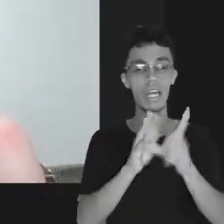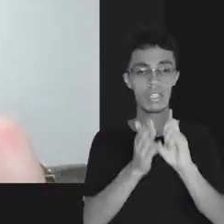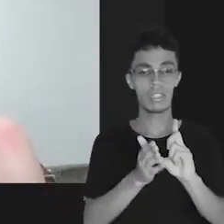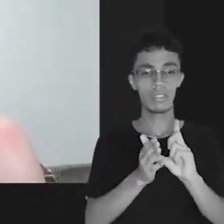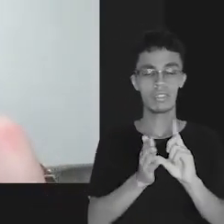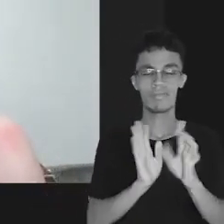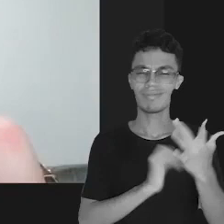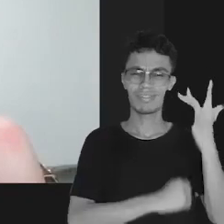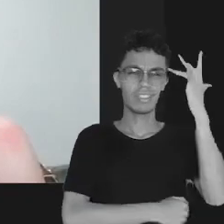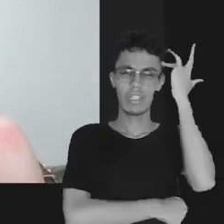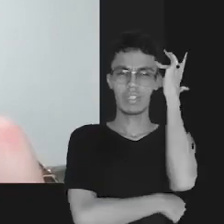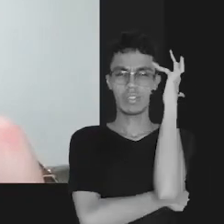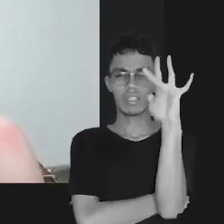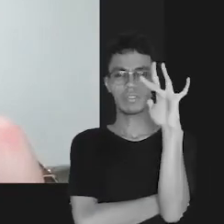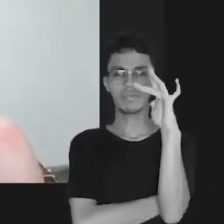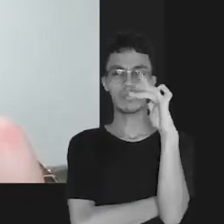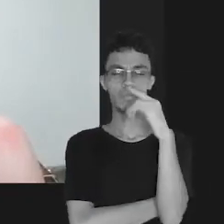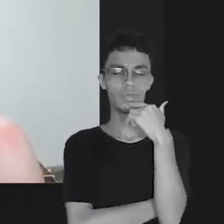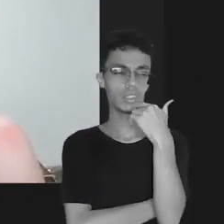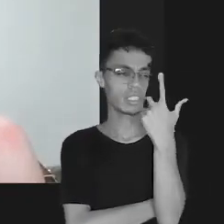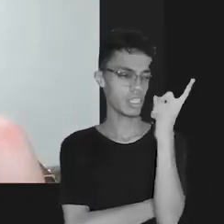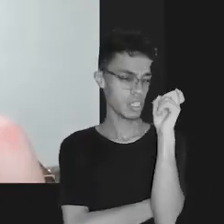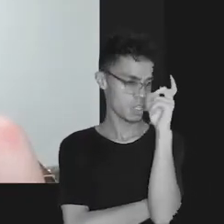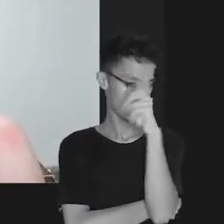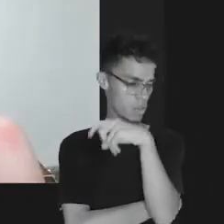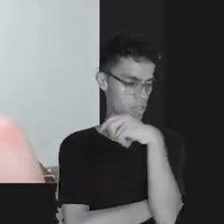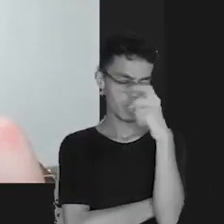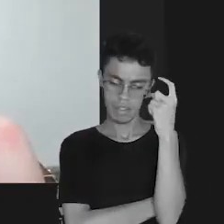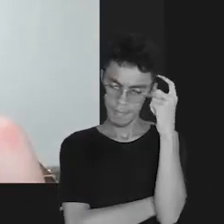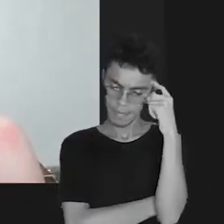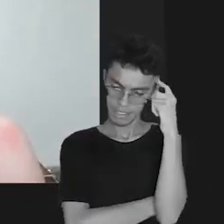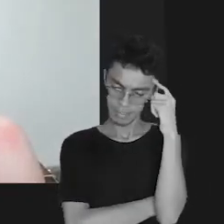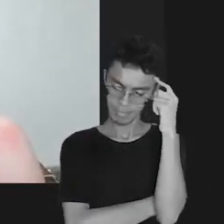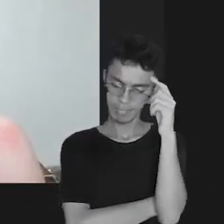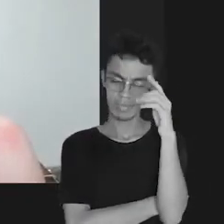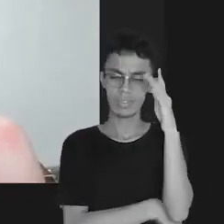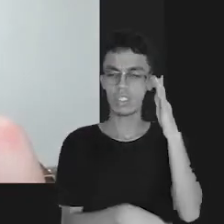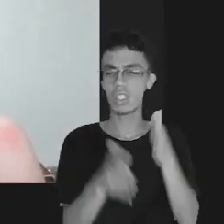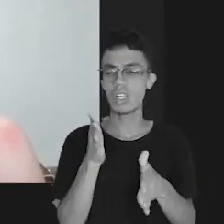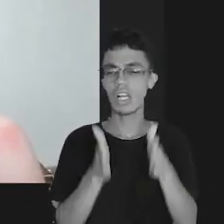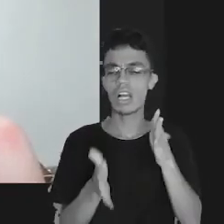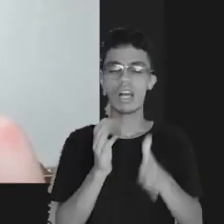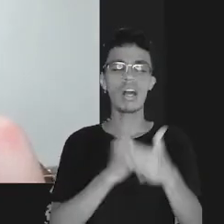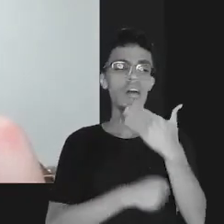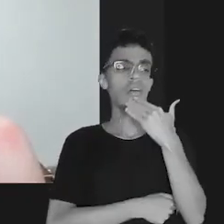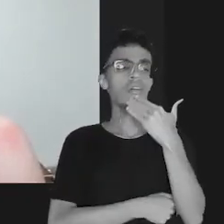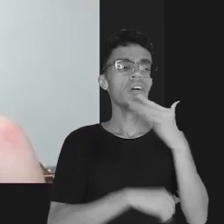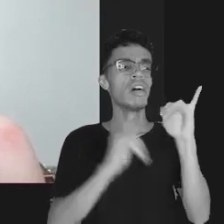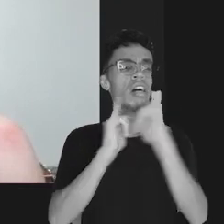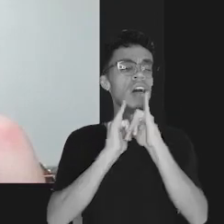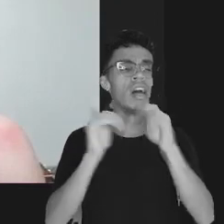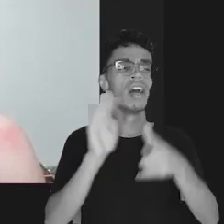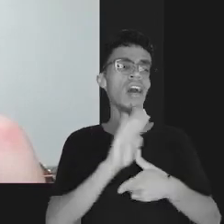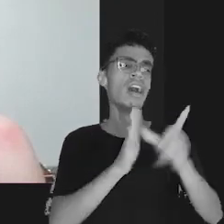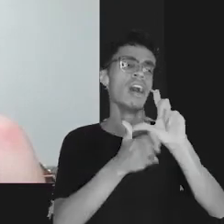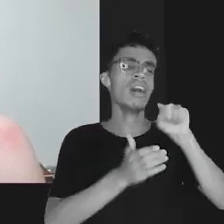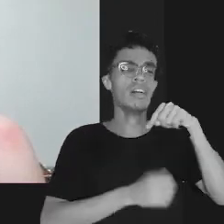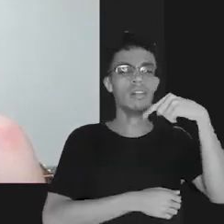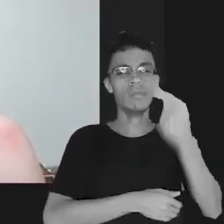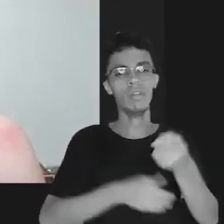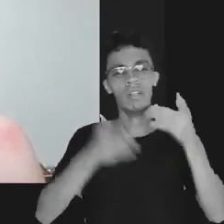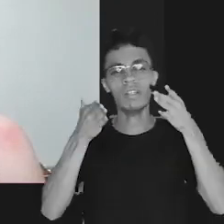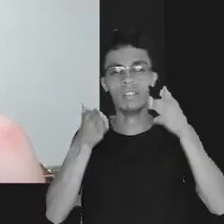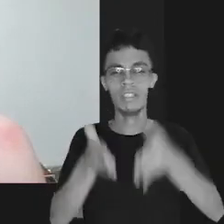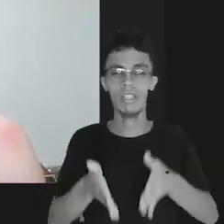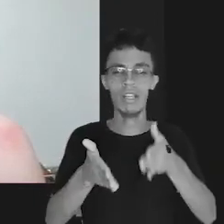Antes, não sei, Excelência. É tão difícil colocar esse tempo que pedis, antes, depois,